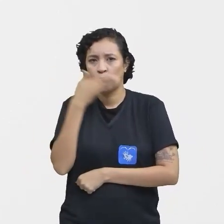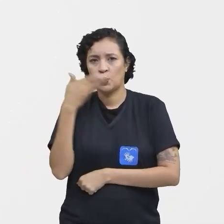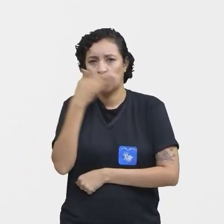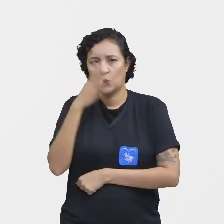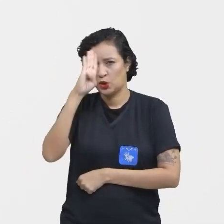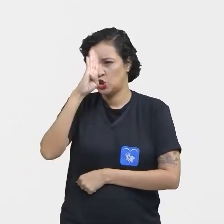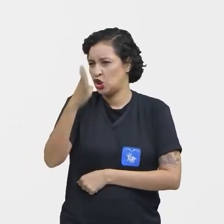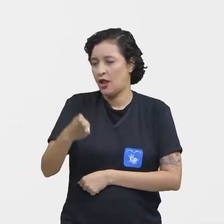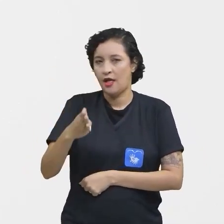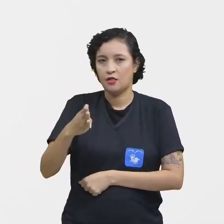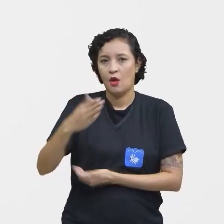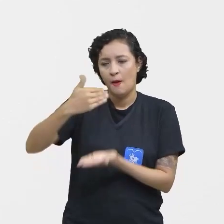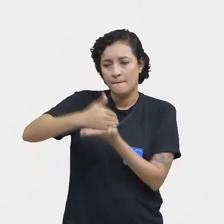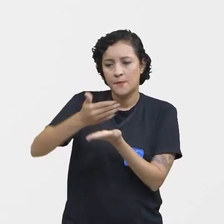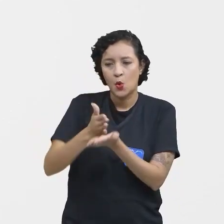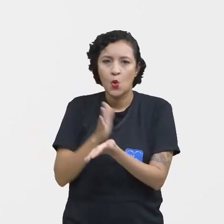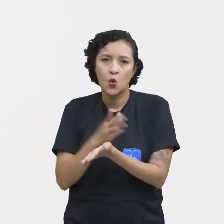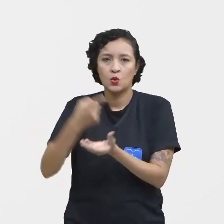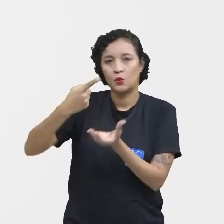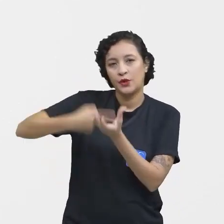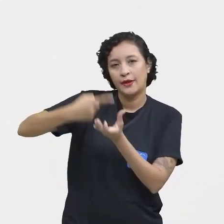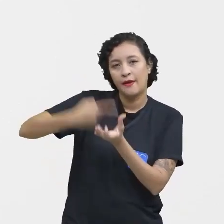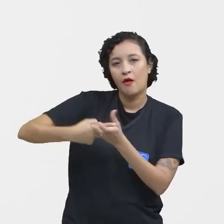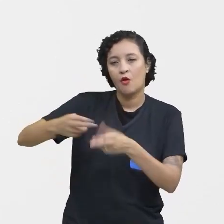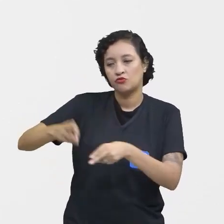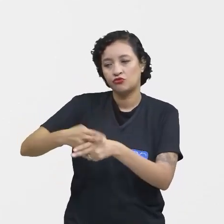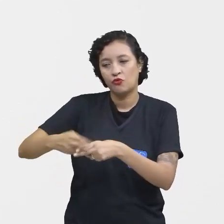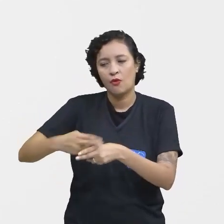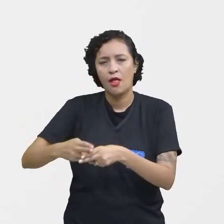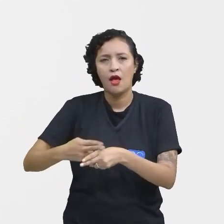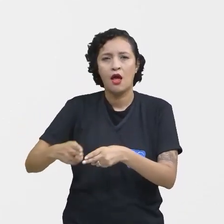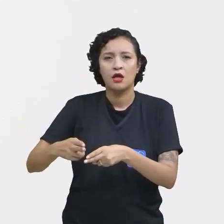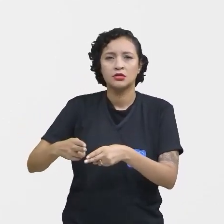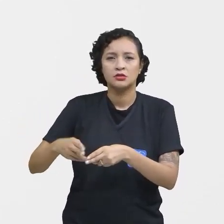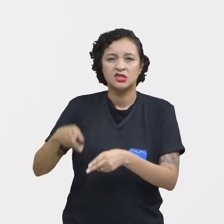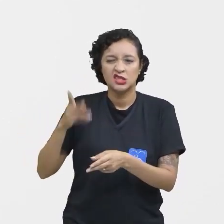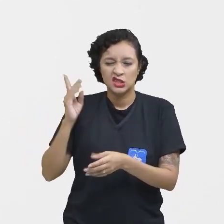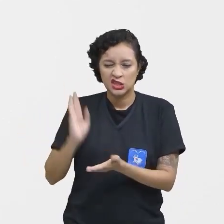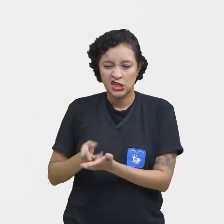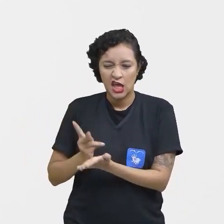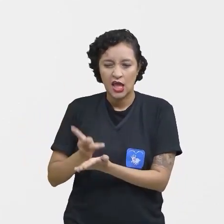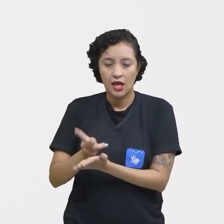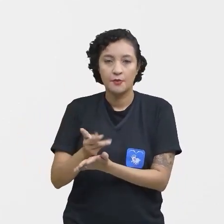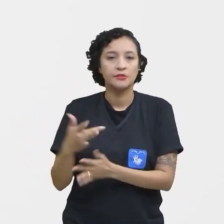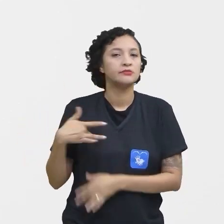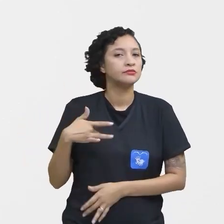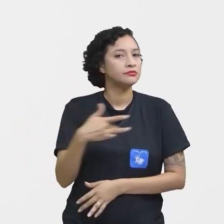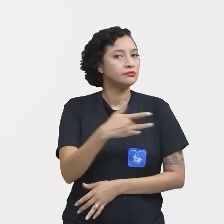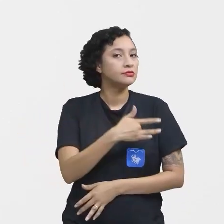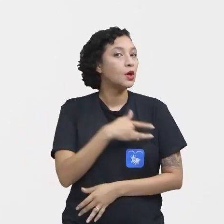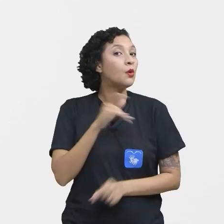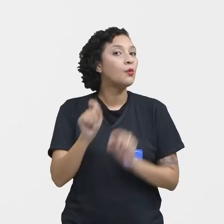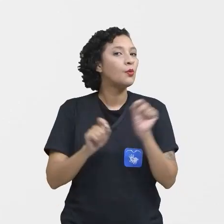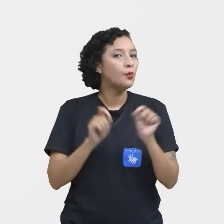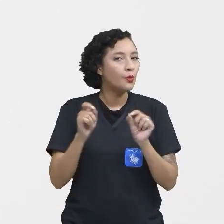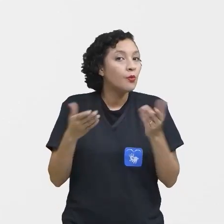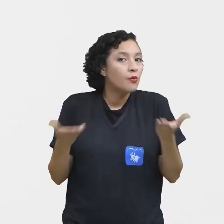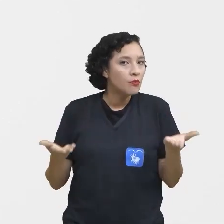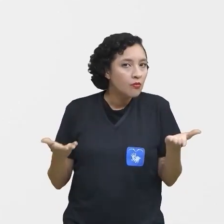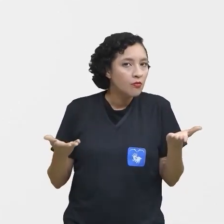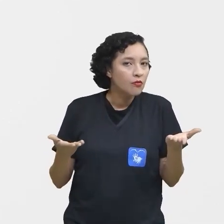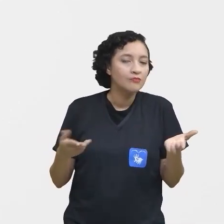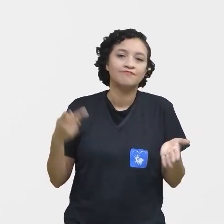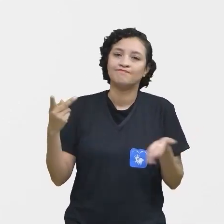bolo, chocolate, quicão, só doce toda hora. O que ia acontecer com a sua saúde? Você não ia ficar bem